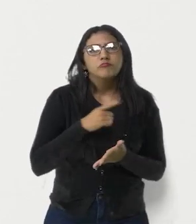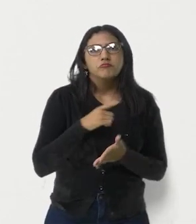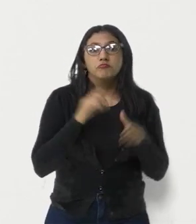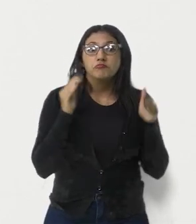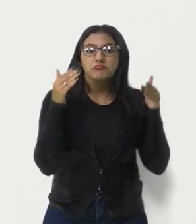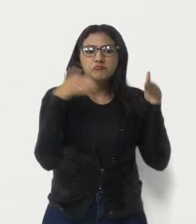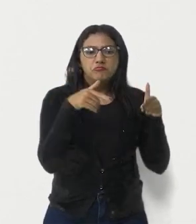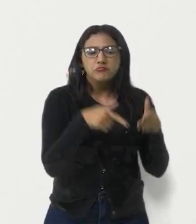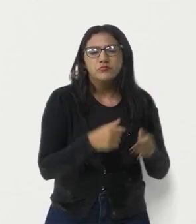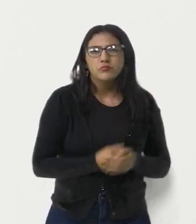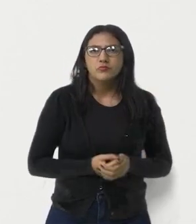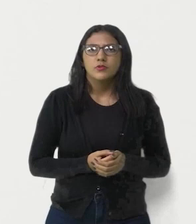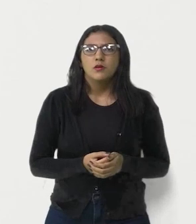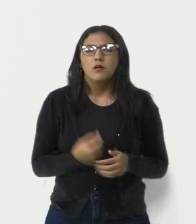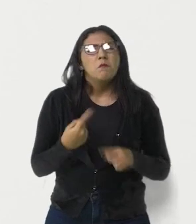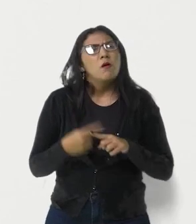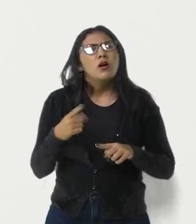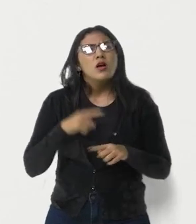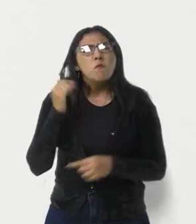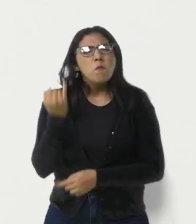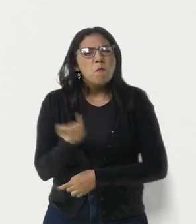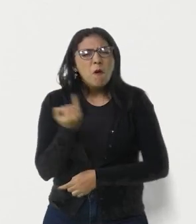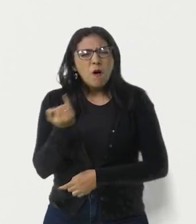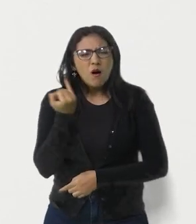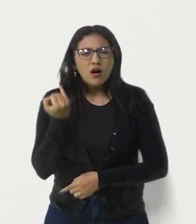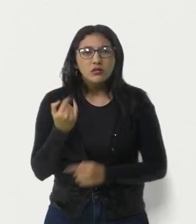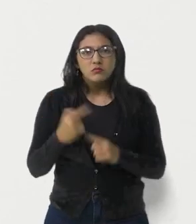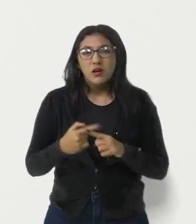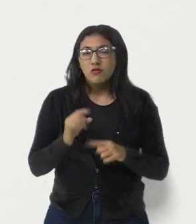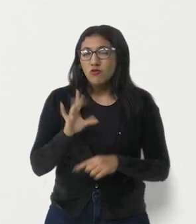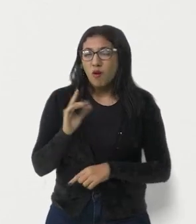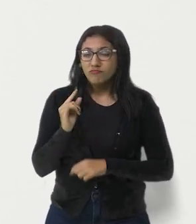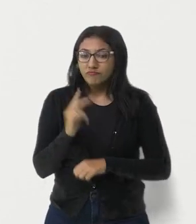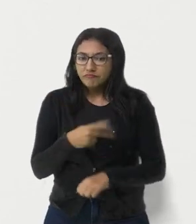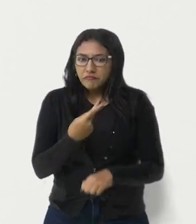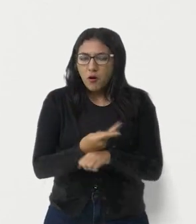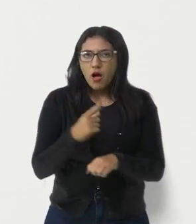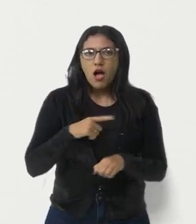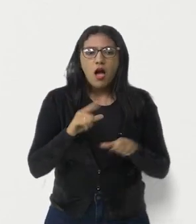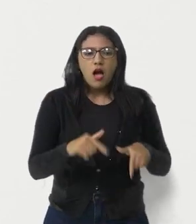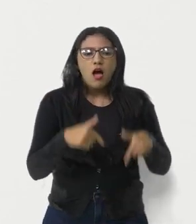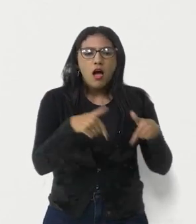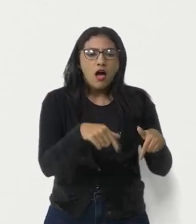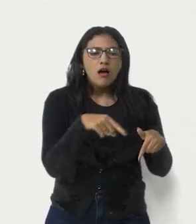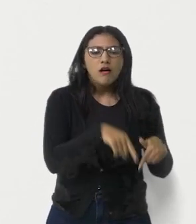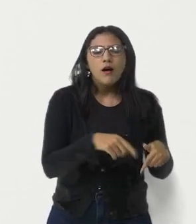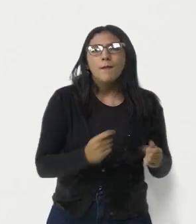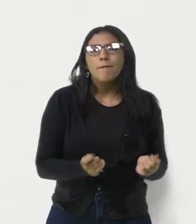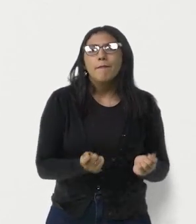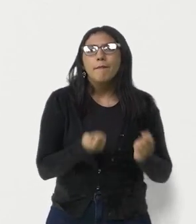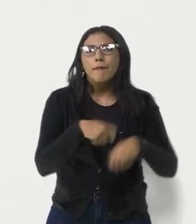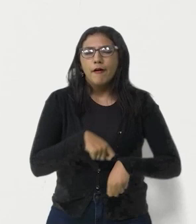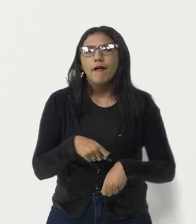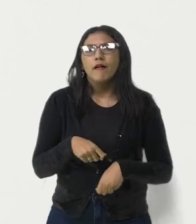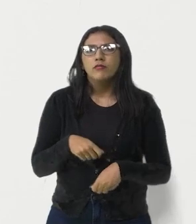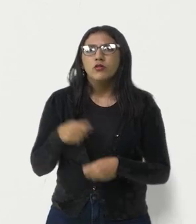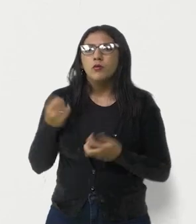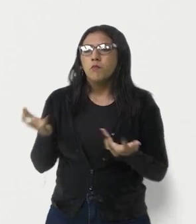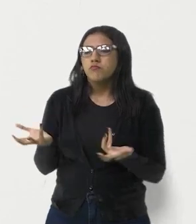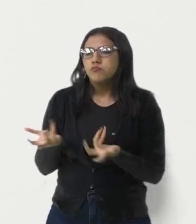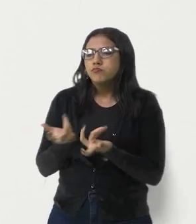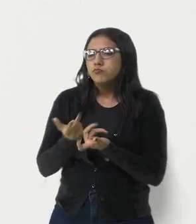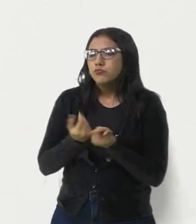é importante esse título? É que somente depois que a comunidade recebe essa titulação é que ela vai poder